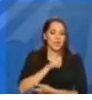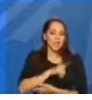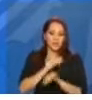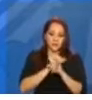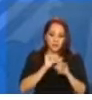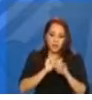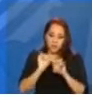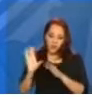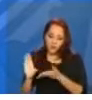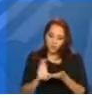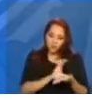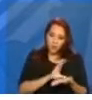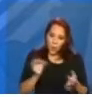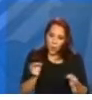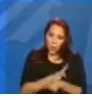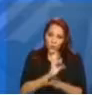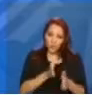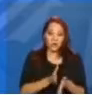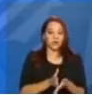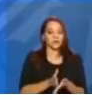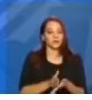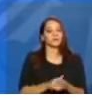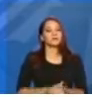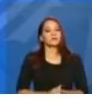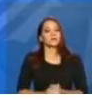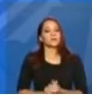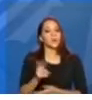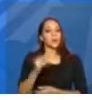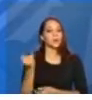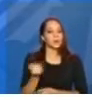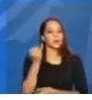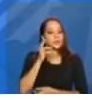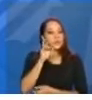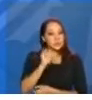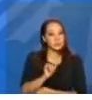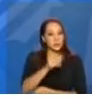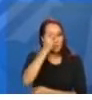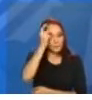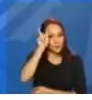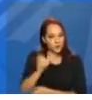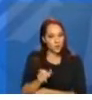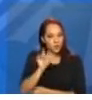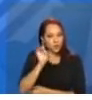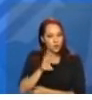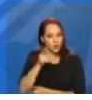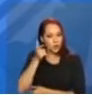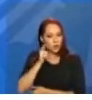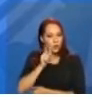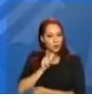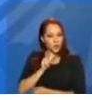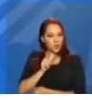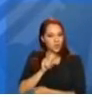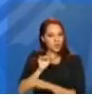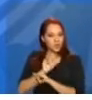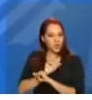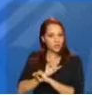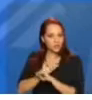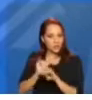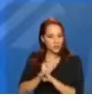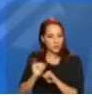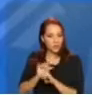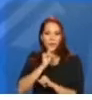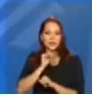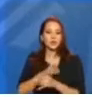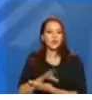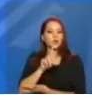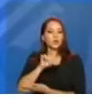completo. Outro ponto importante: se alguém só entrar na base de dados, por exemplo,